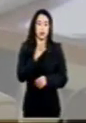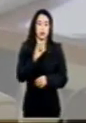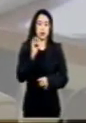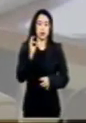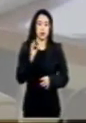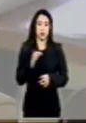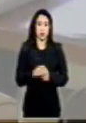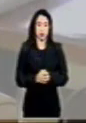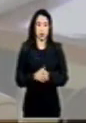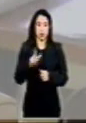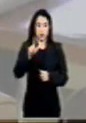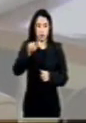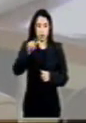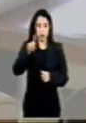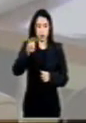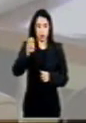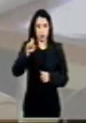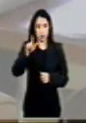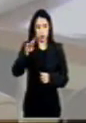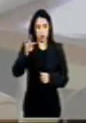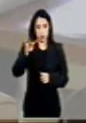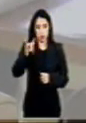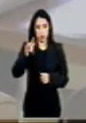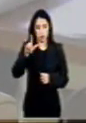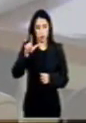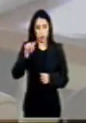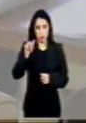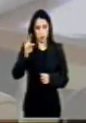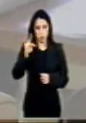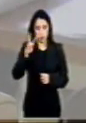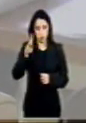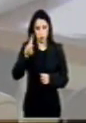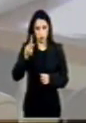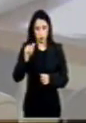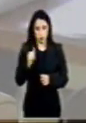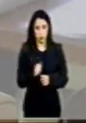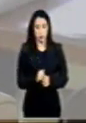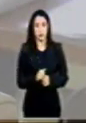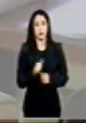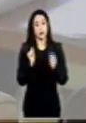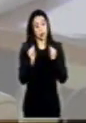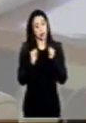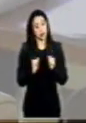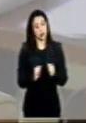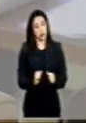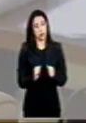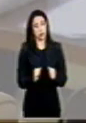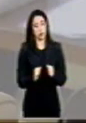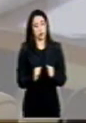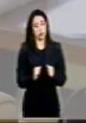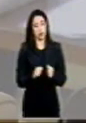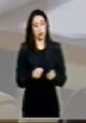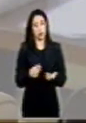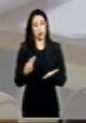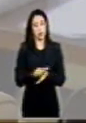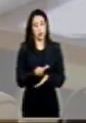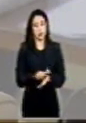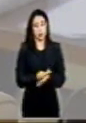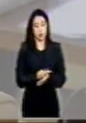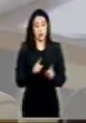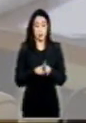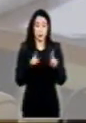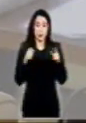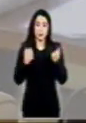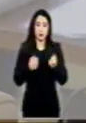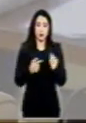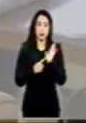nem tampouco eventuais reflexos para fins de configuração de possíveis delitos. Entretanto, o ponto é relevante